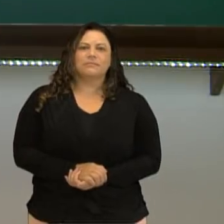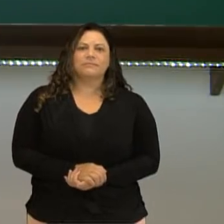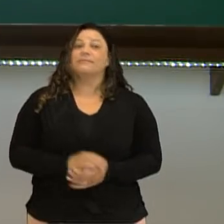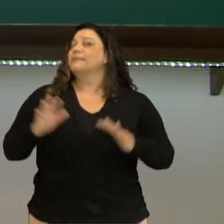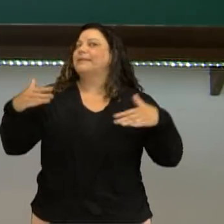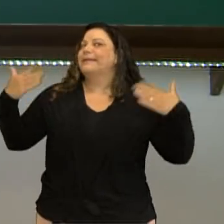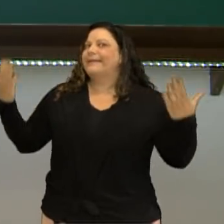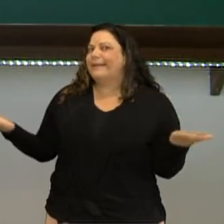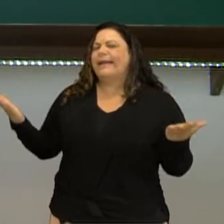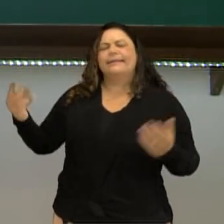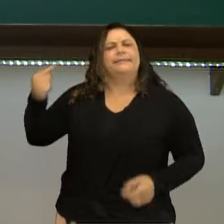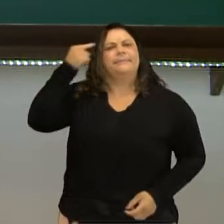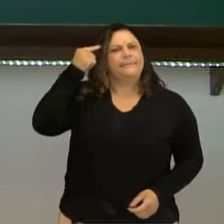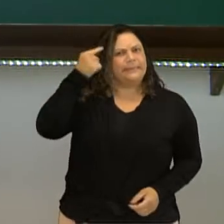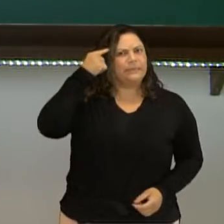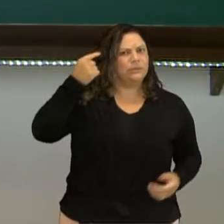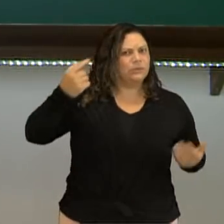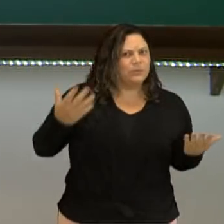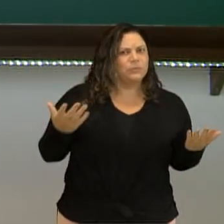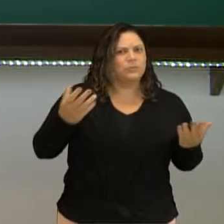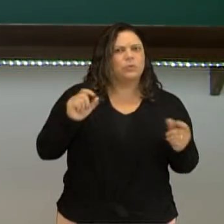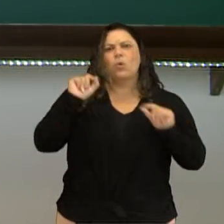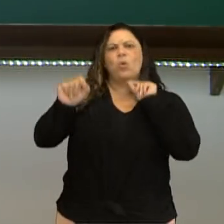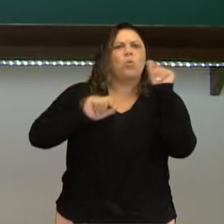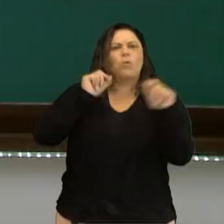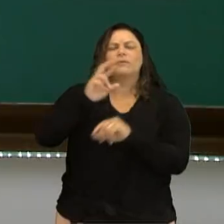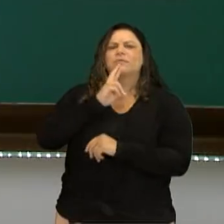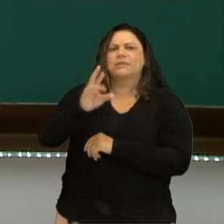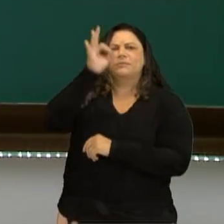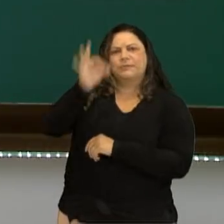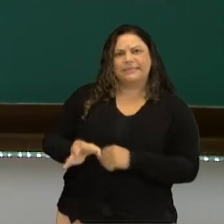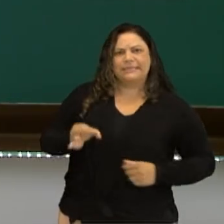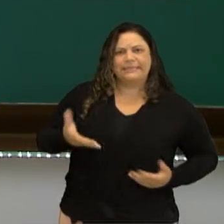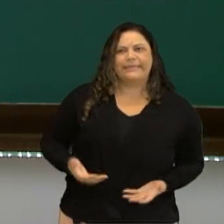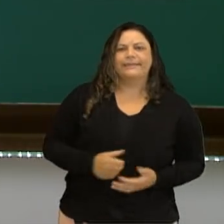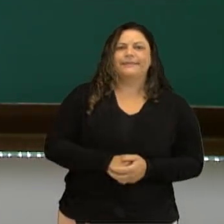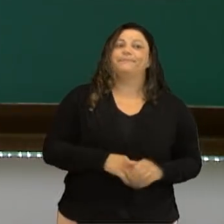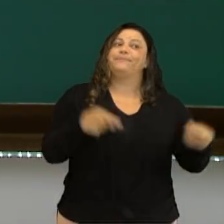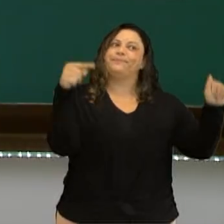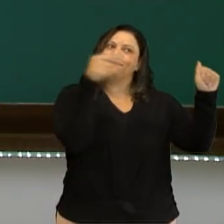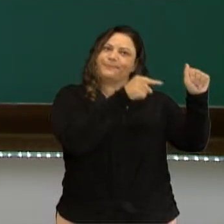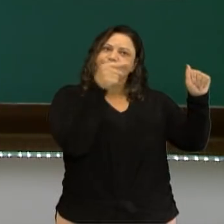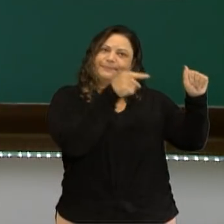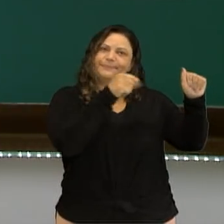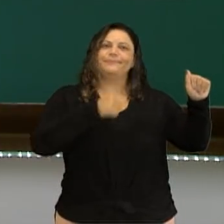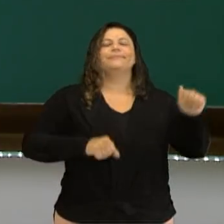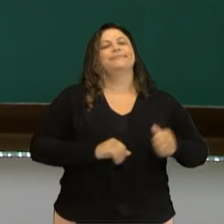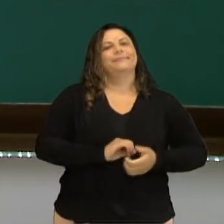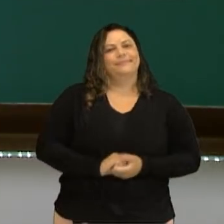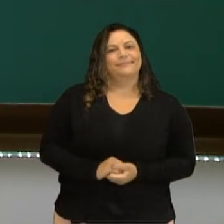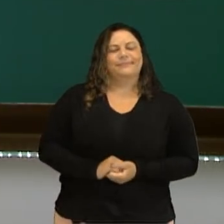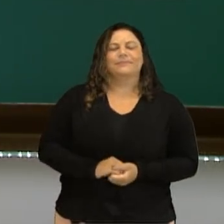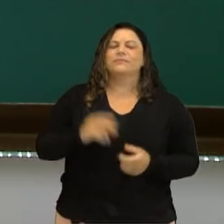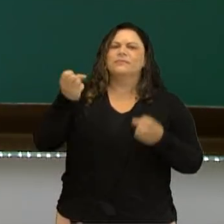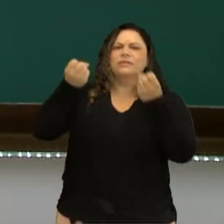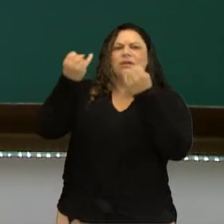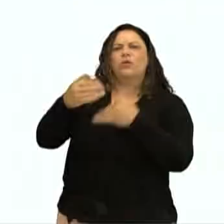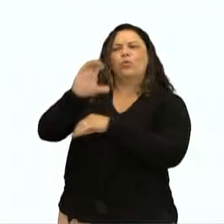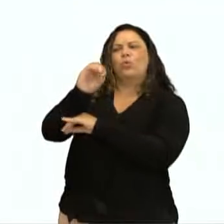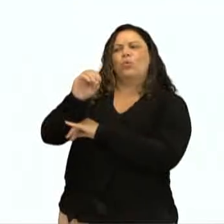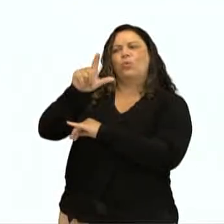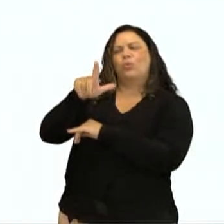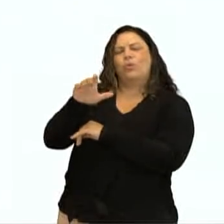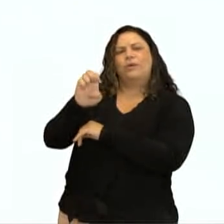E aí, pensou bastante? Qual será a resposta correta? A letra A. Quando eu falo de cólera e de